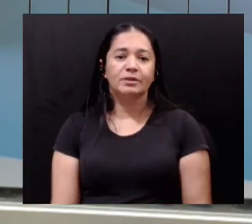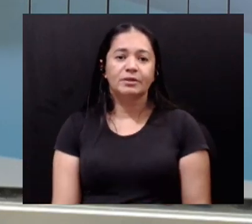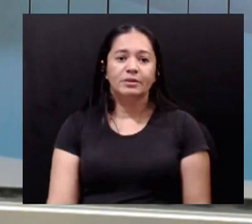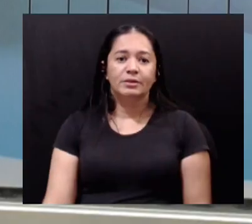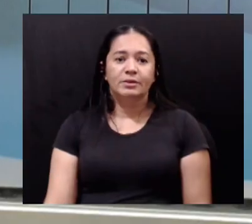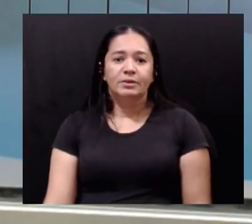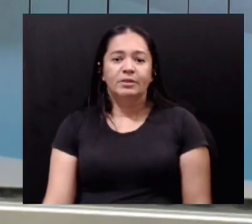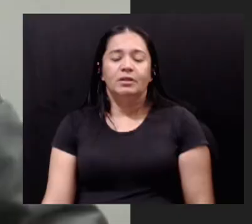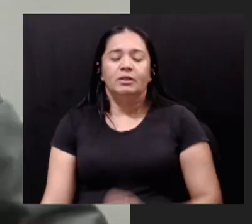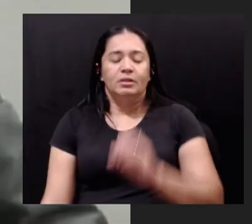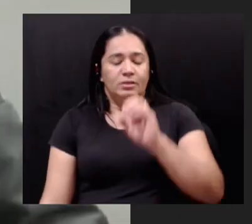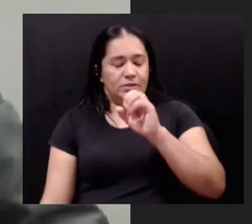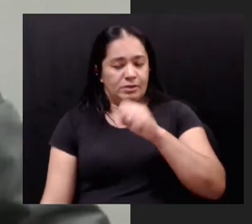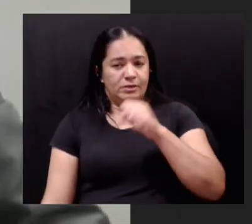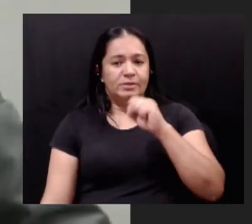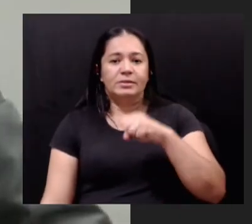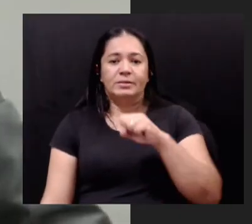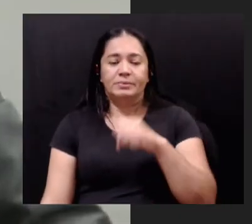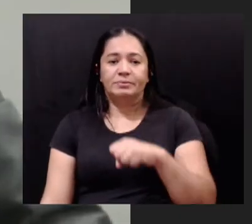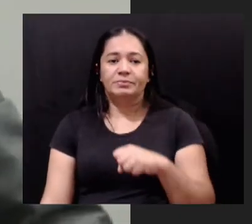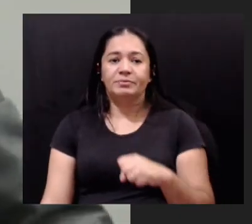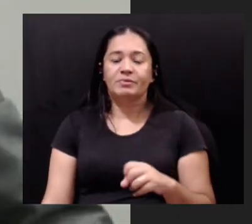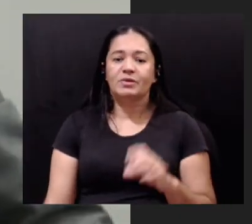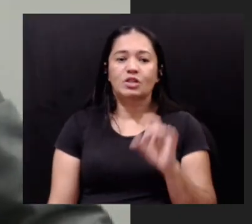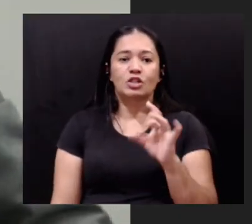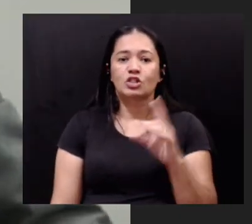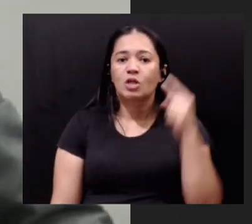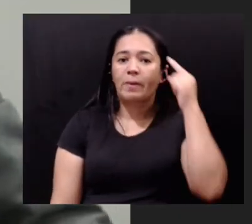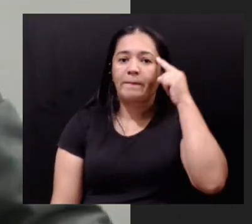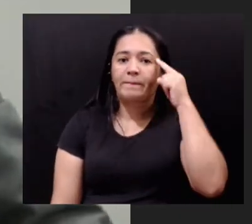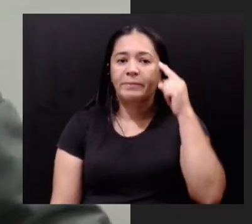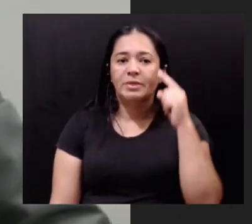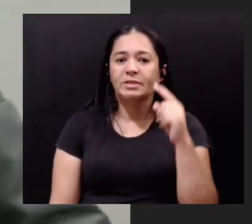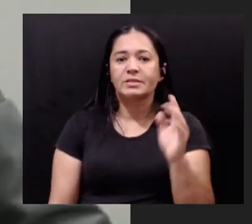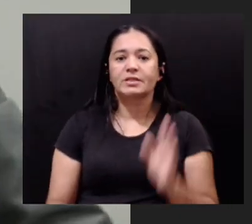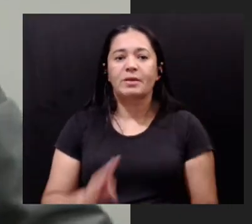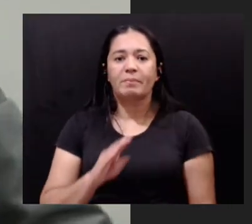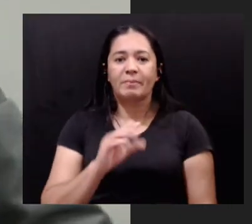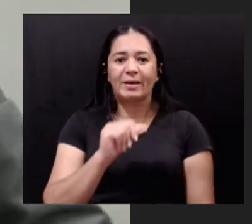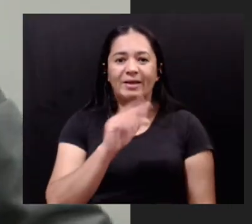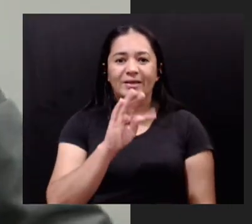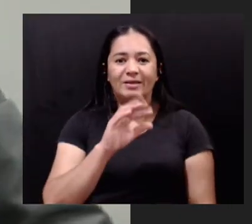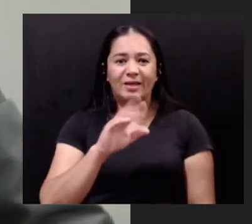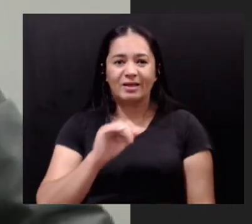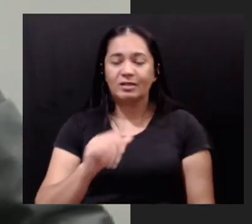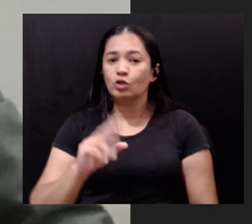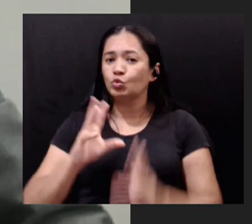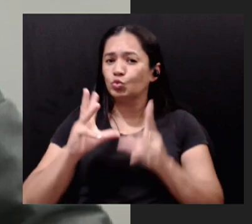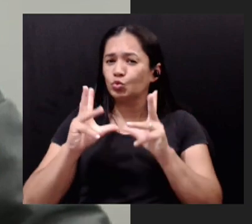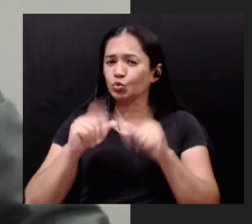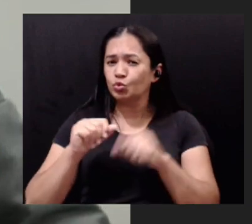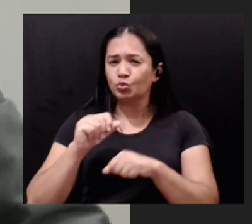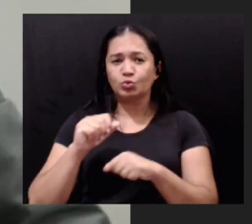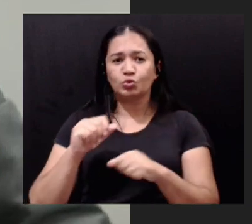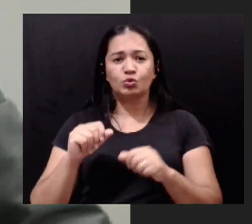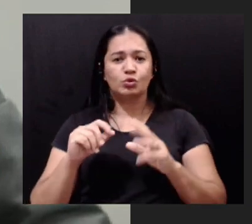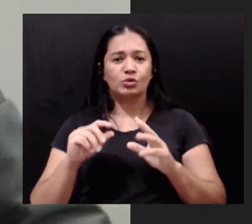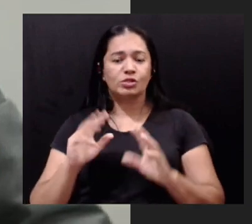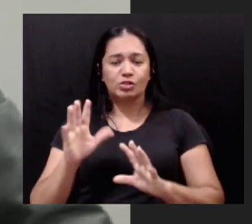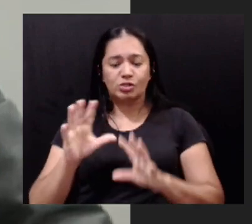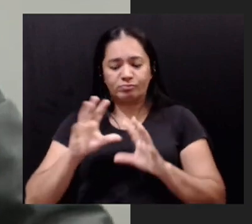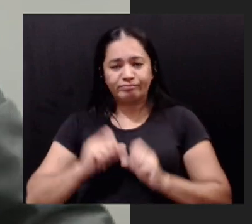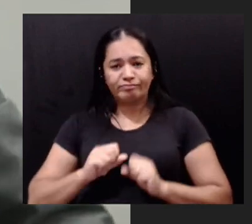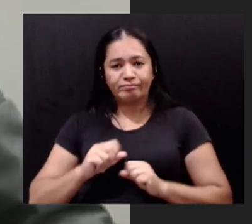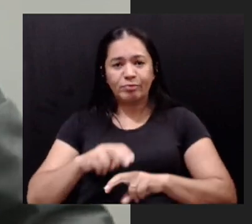Exatamente, exatamente. E aí não só pensando em Helicobacter pylori, né, mas todos os patógenos aí que a gente adquire através da